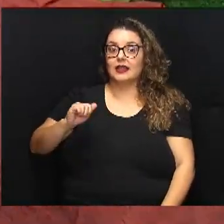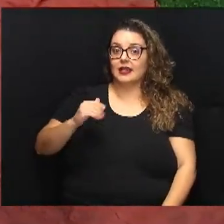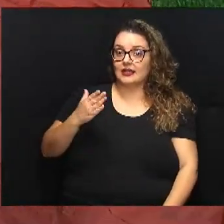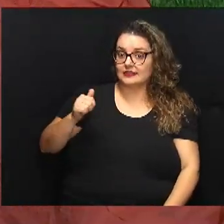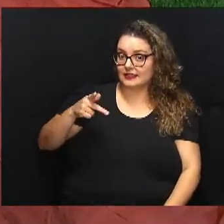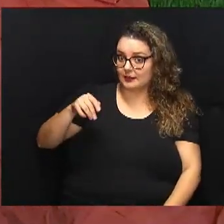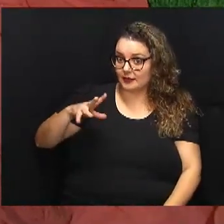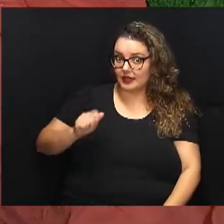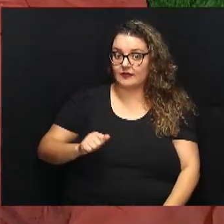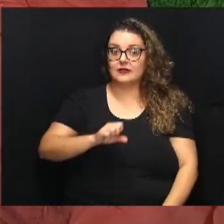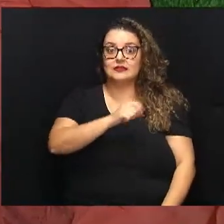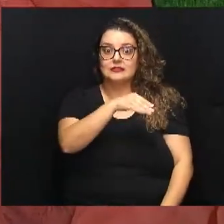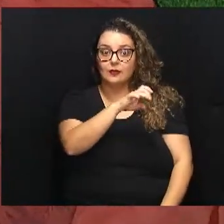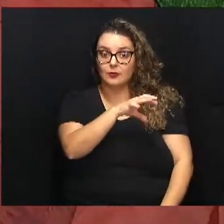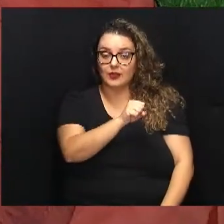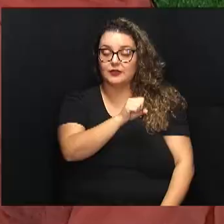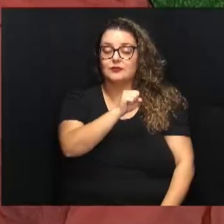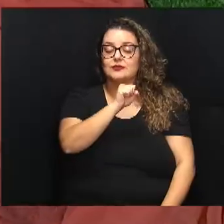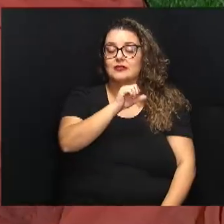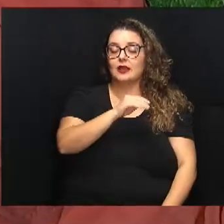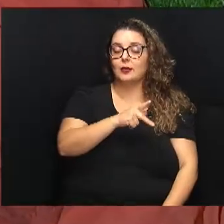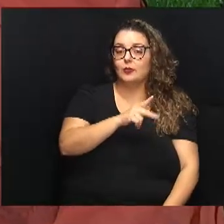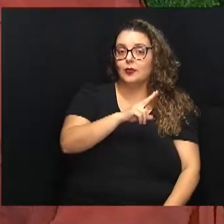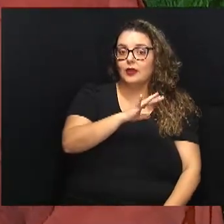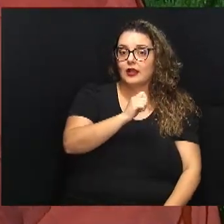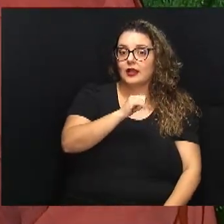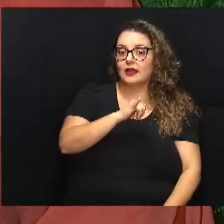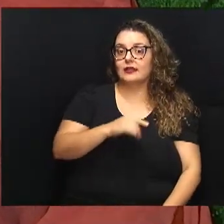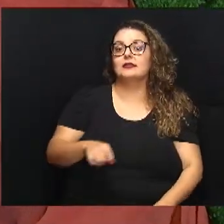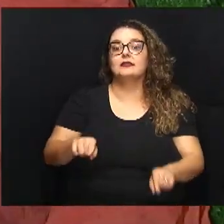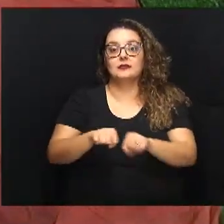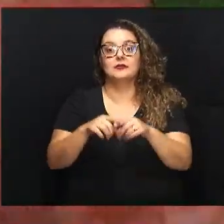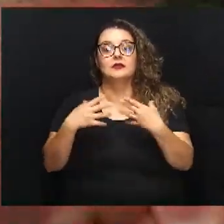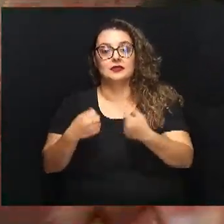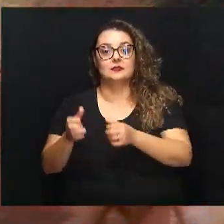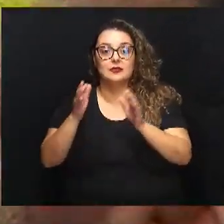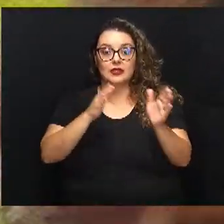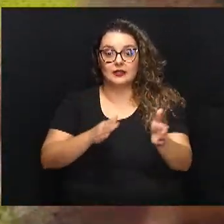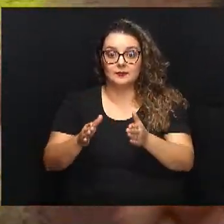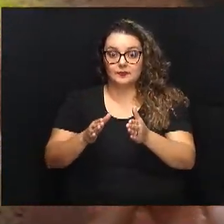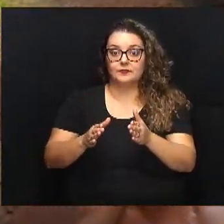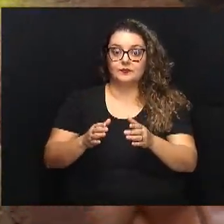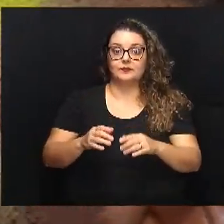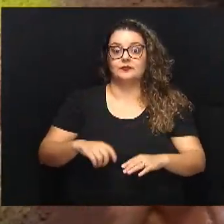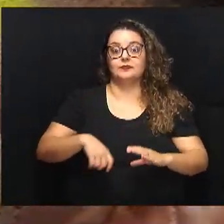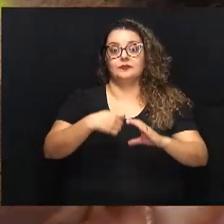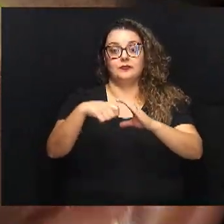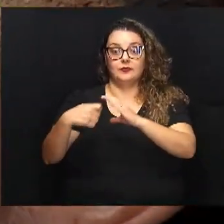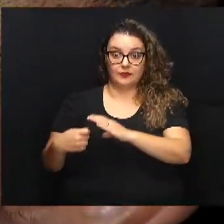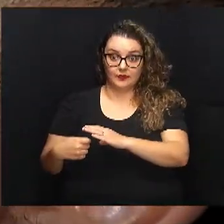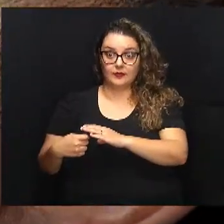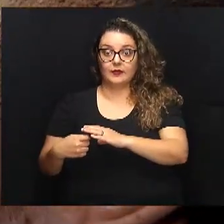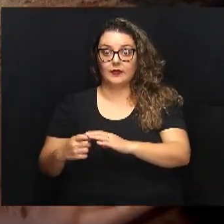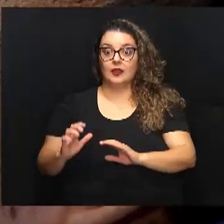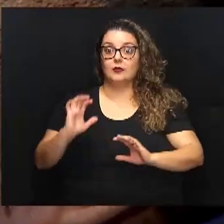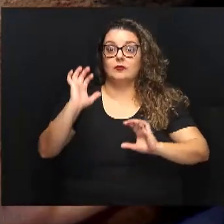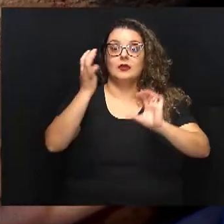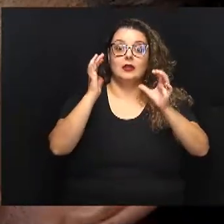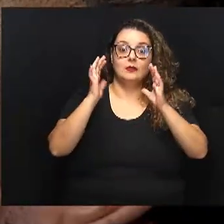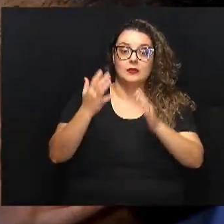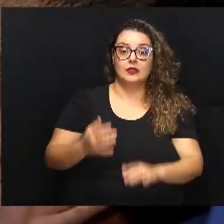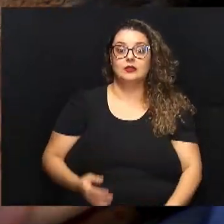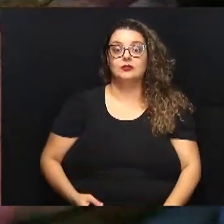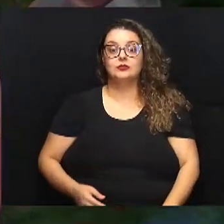Bento do Sapucaí também vão receber a produção. As sessões estão previstas para acontecer a partir